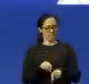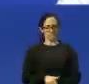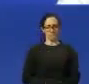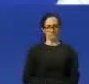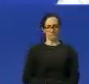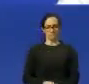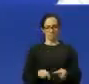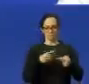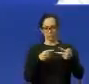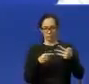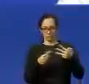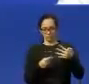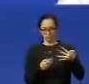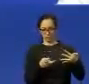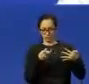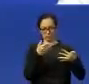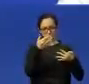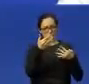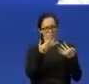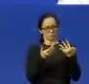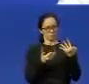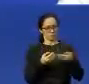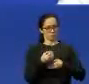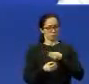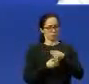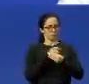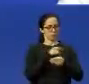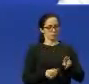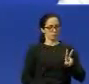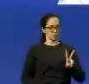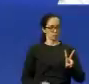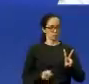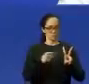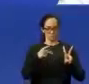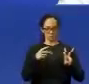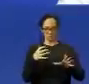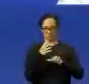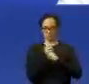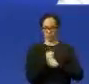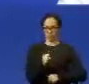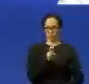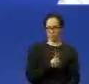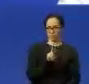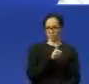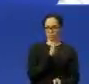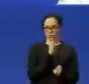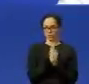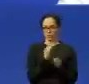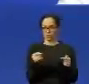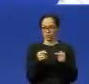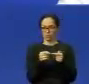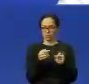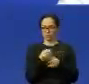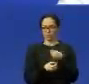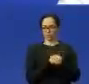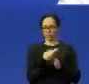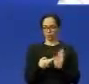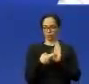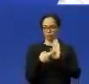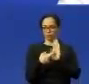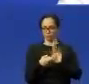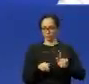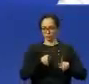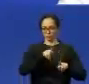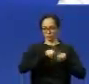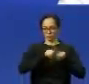O fisioterapeuta analisou a dependência entre V e P na equação de Hill e a classificou de acordo com a representação geométrica no